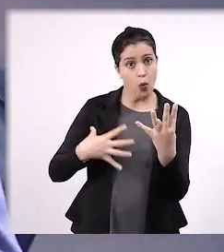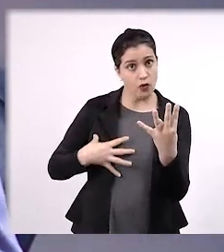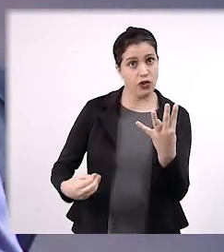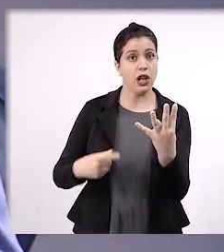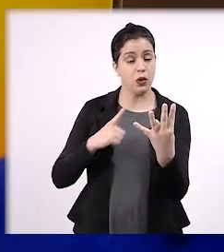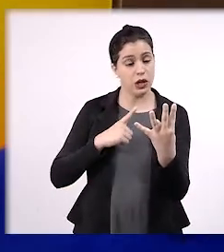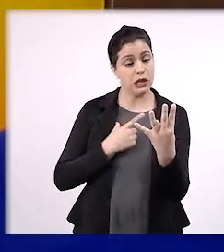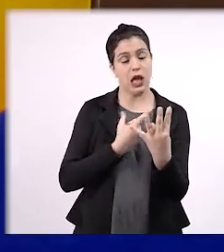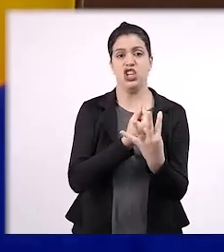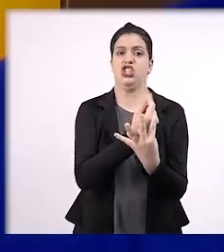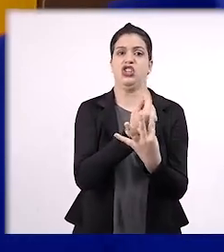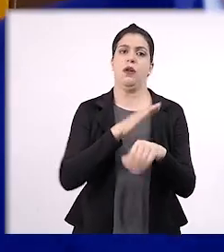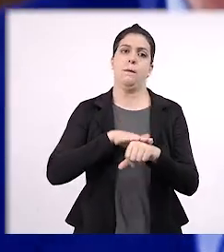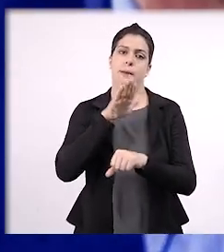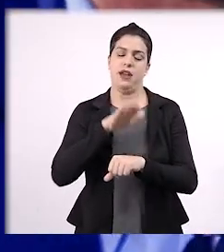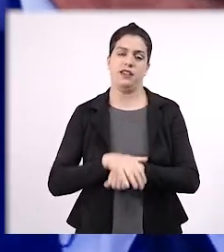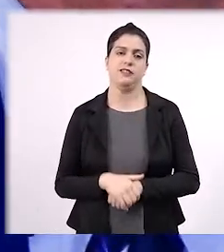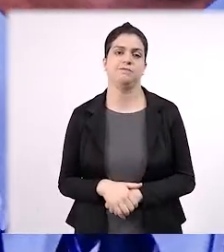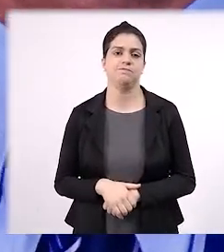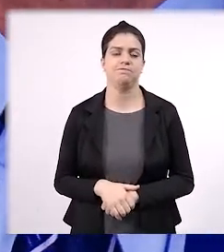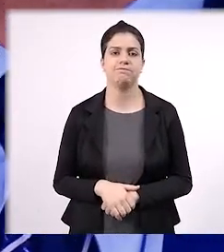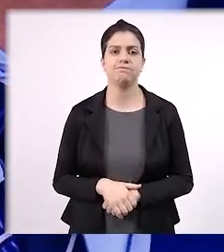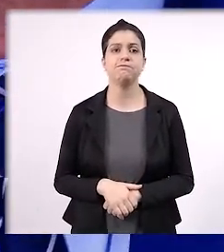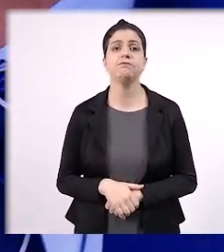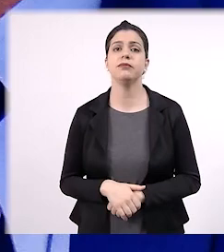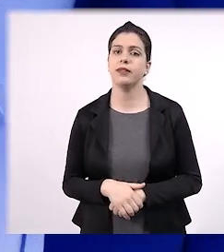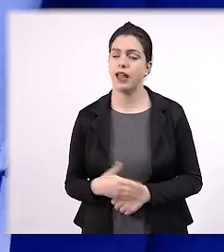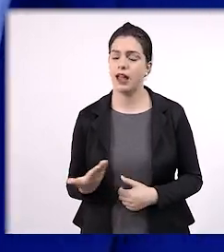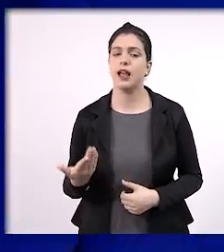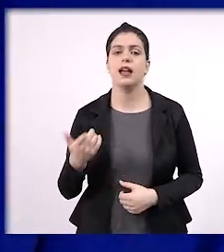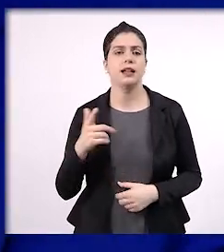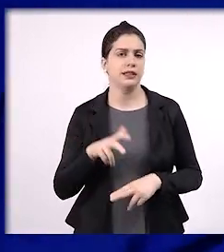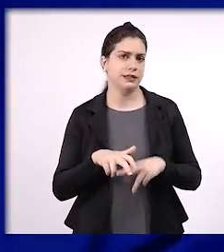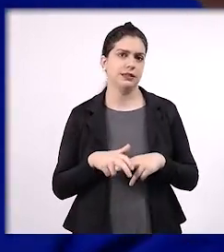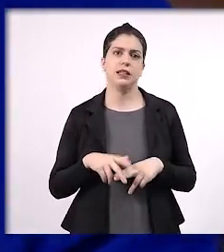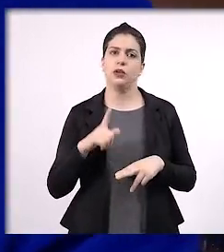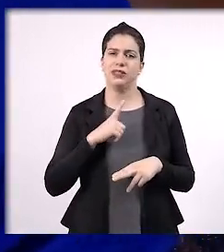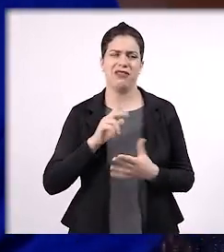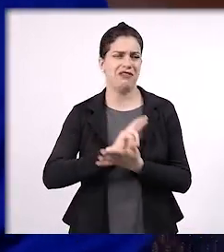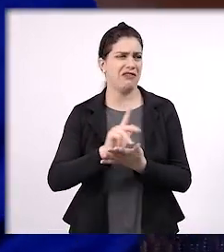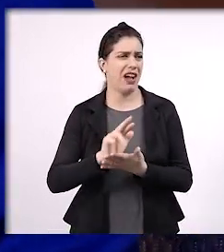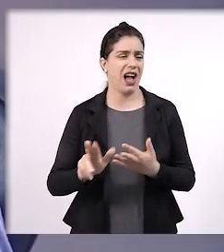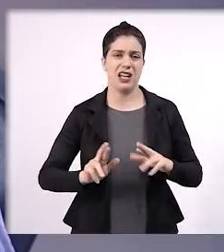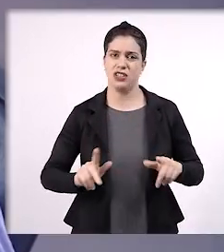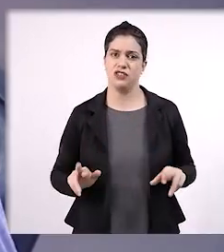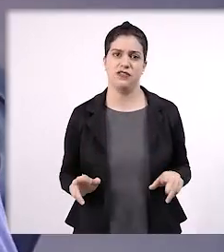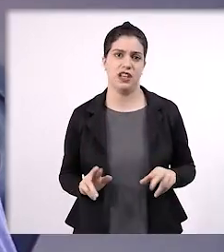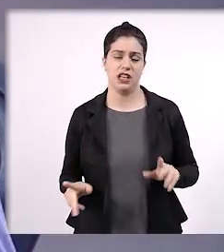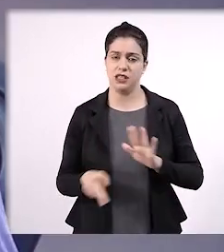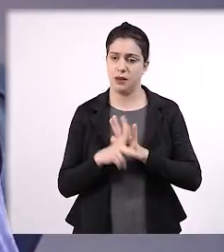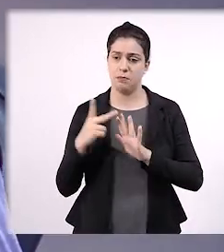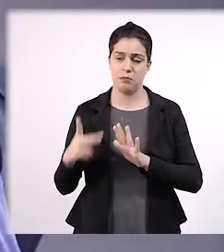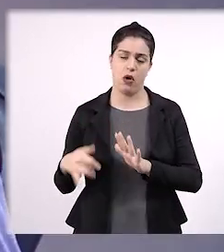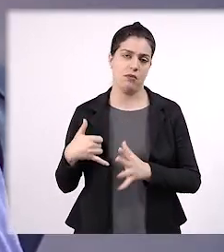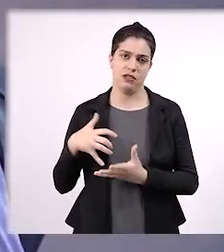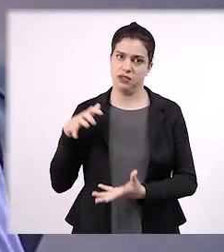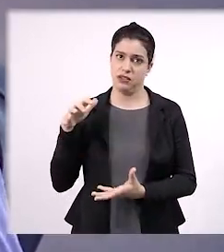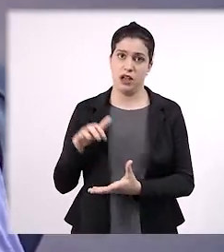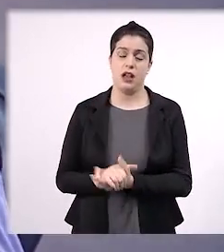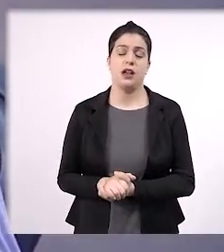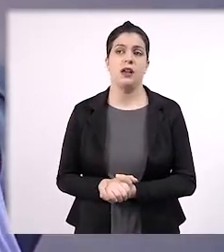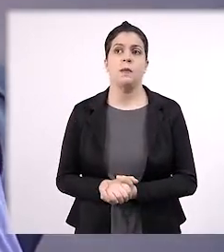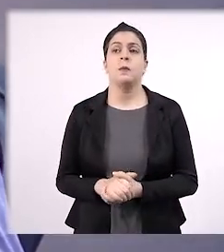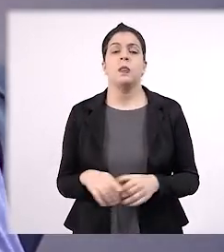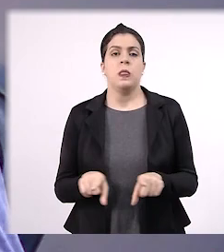maior. Essa é só uma das diferenças são várias pelas quais diferenças. os idosos são tratados. São várias diferenças. Há, por exemplo, por previsão